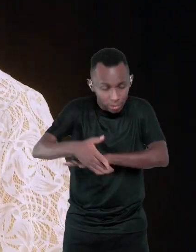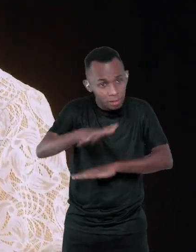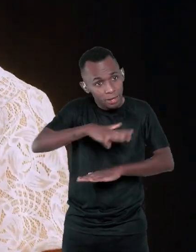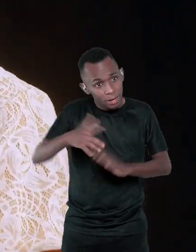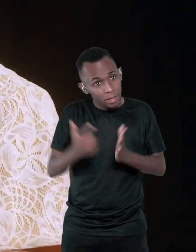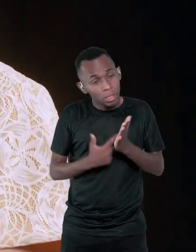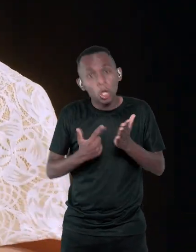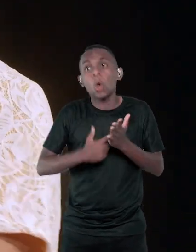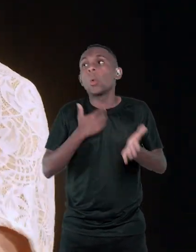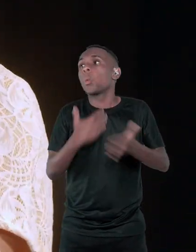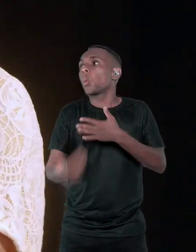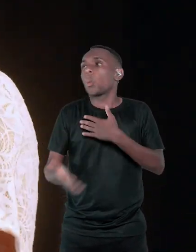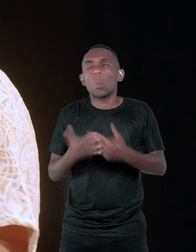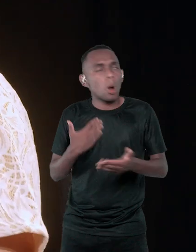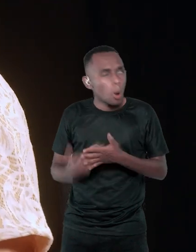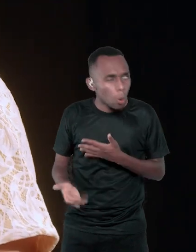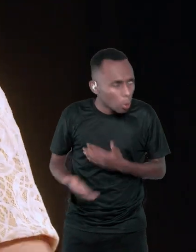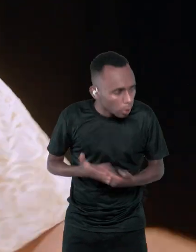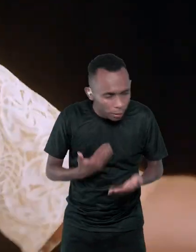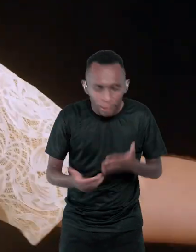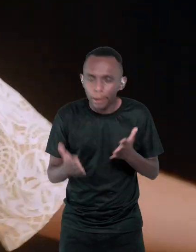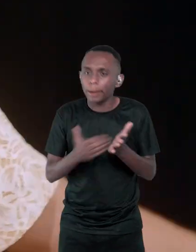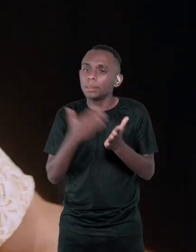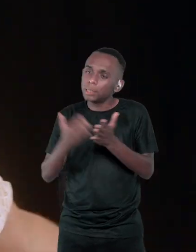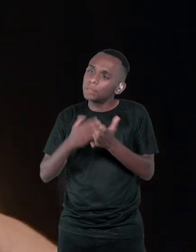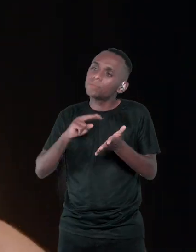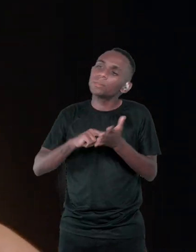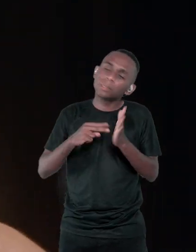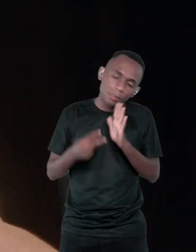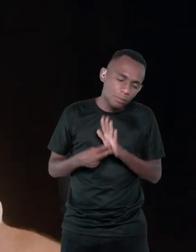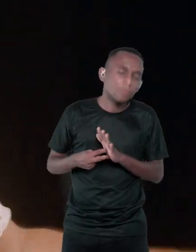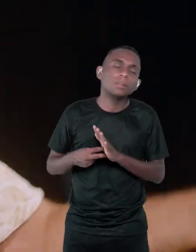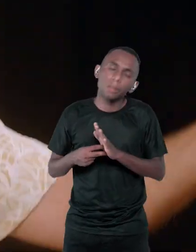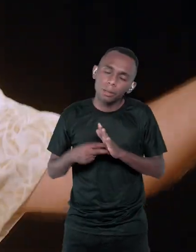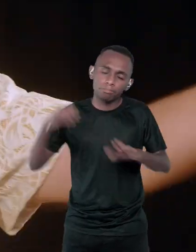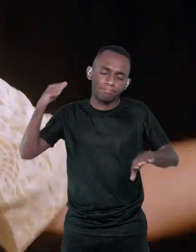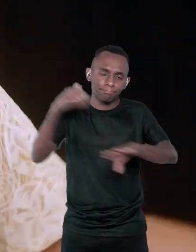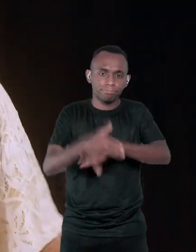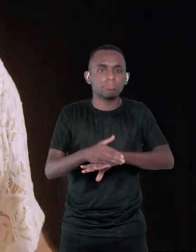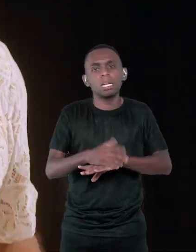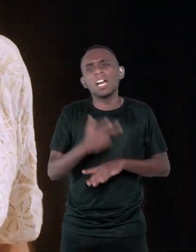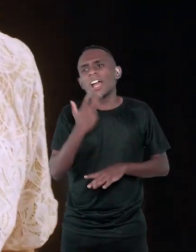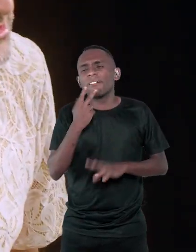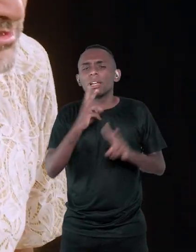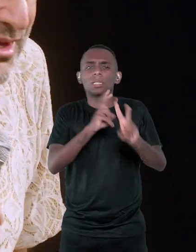que é. Qualquer livro é uma porta de entrada. Se a gente falar de gerações mais novas, quantas